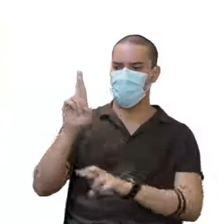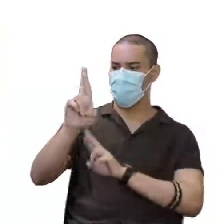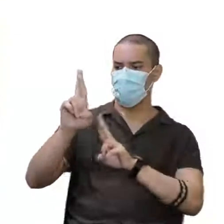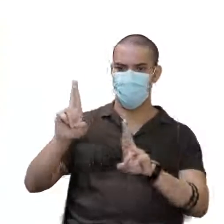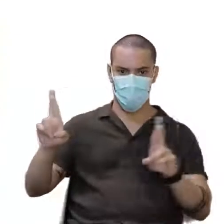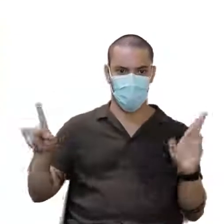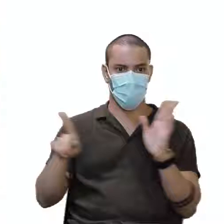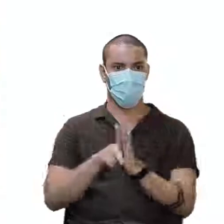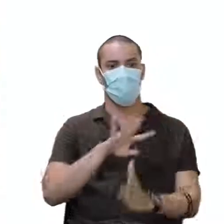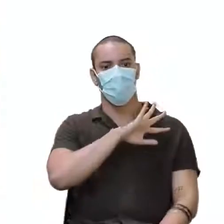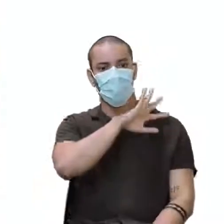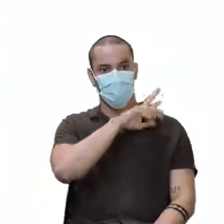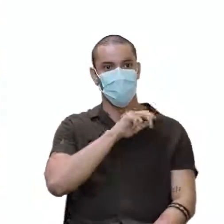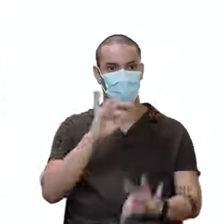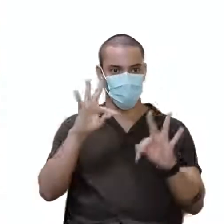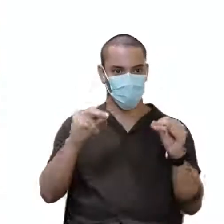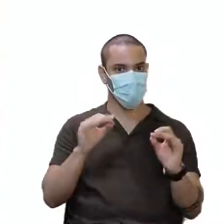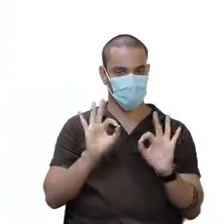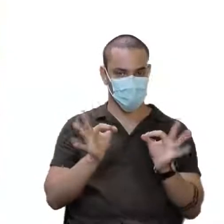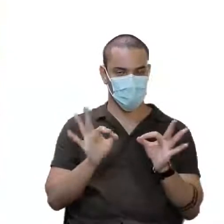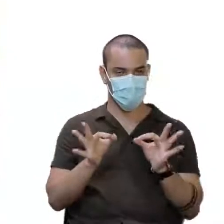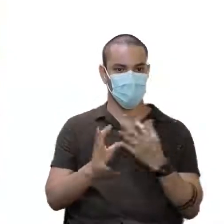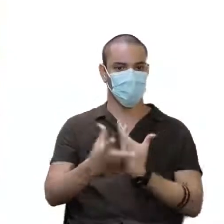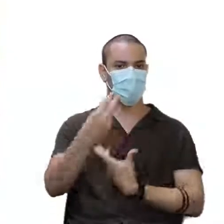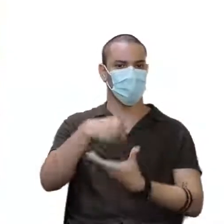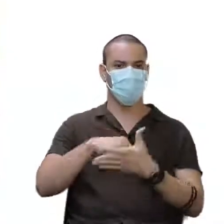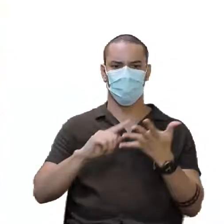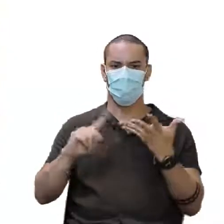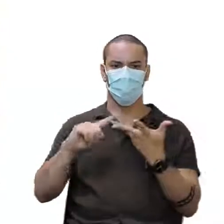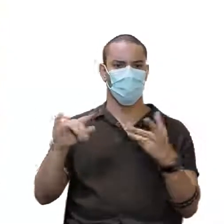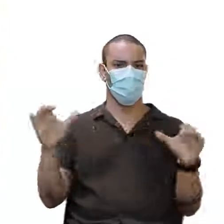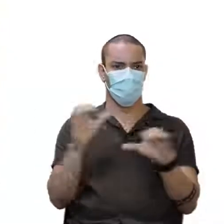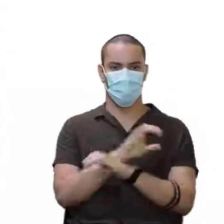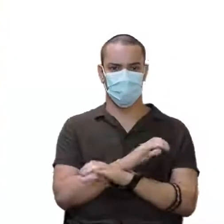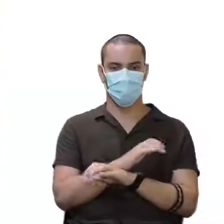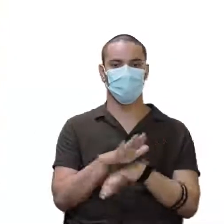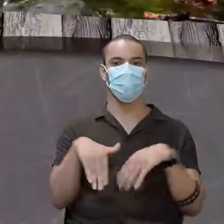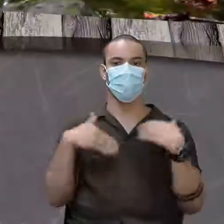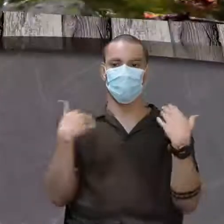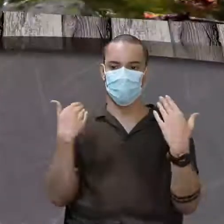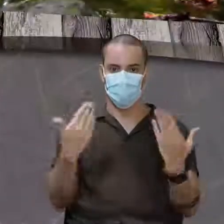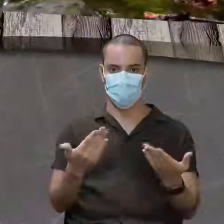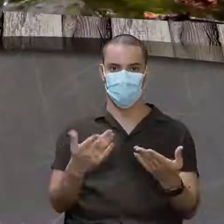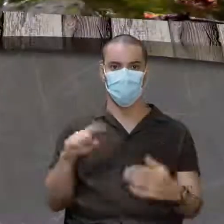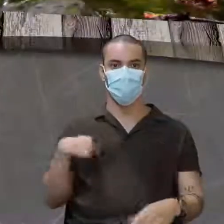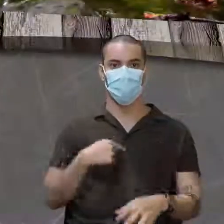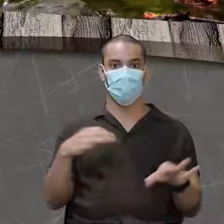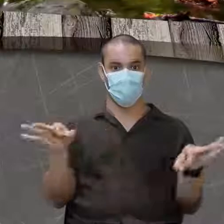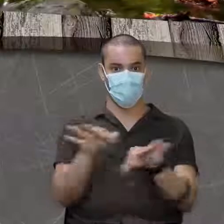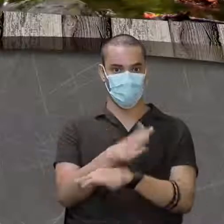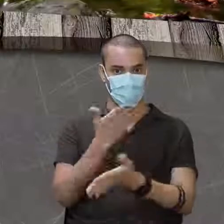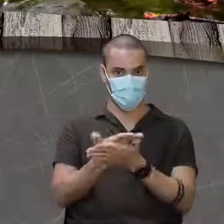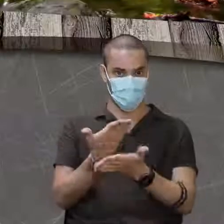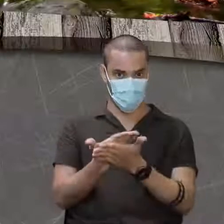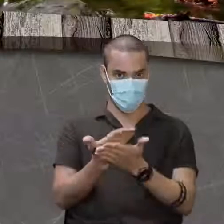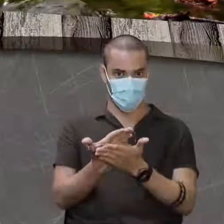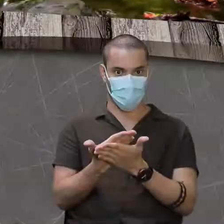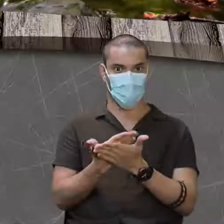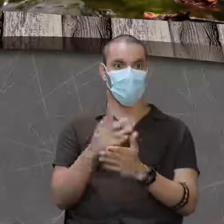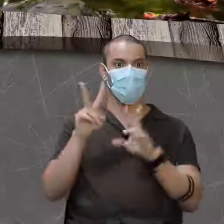aí, mamíferos, répteis, tá? Vegetações de vários estratos também. Galera, então a gente termina aqui. Essa